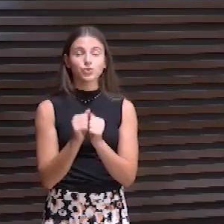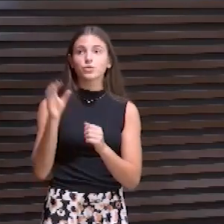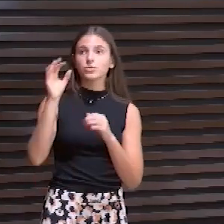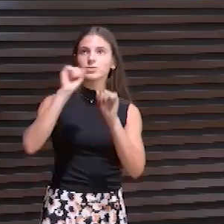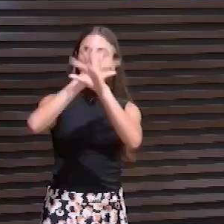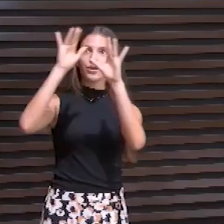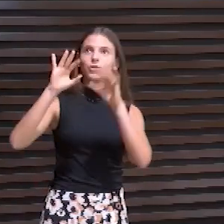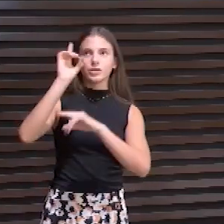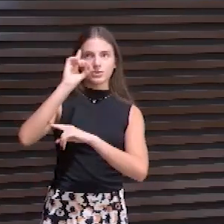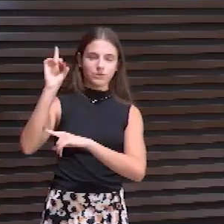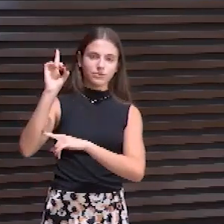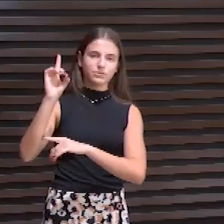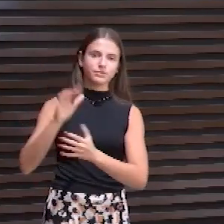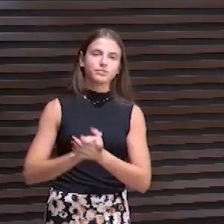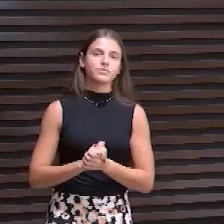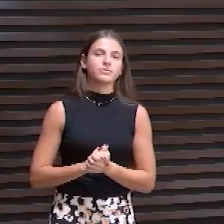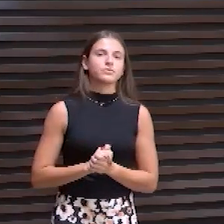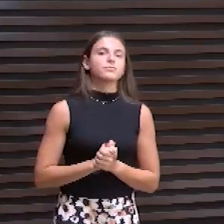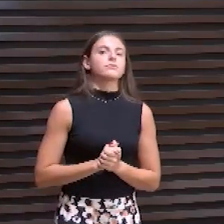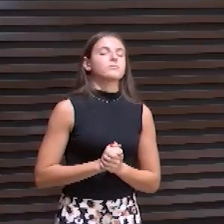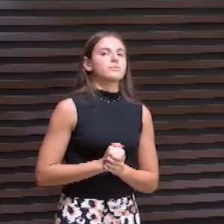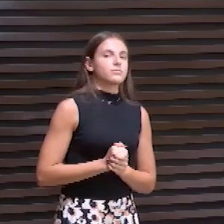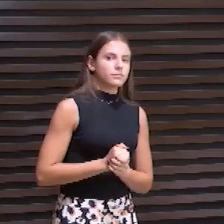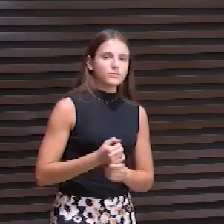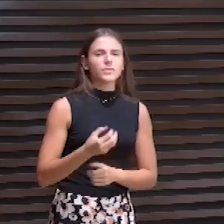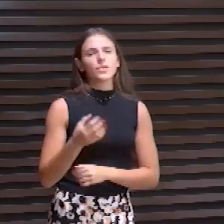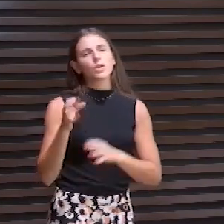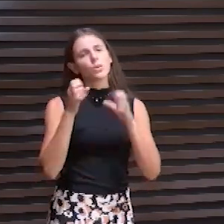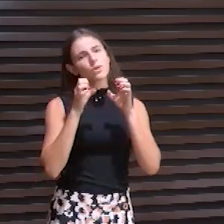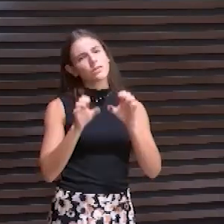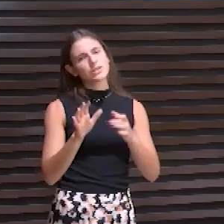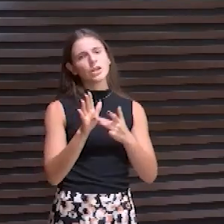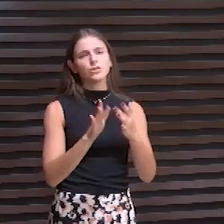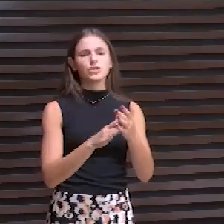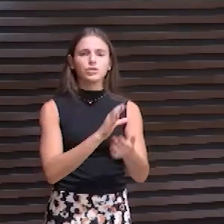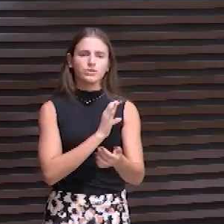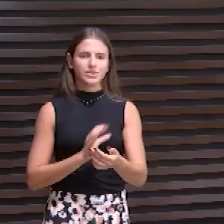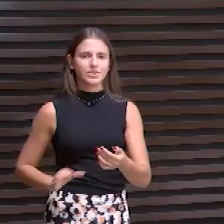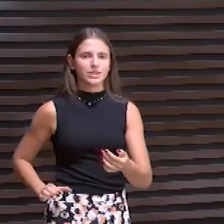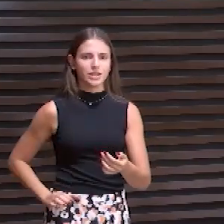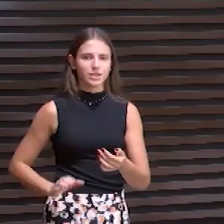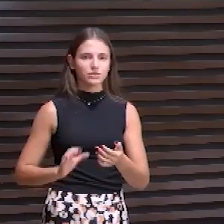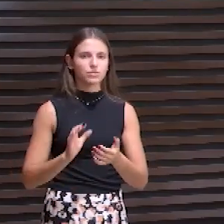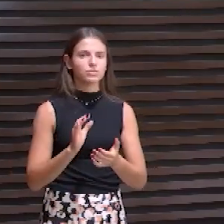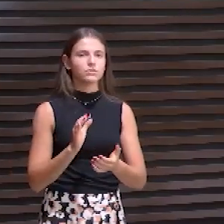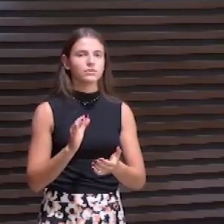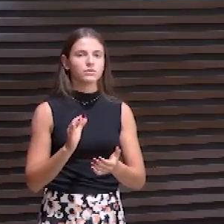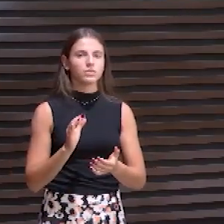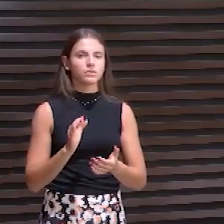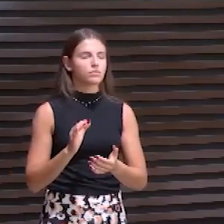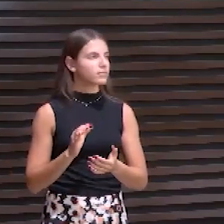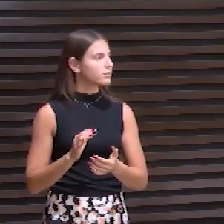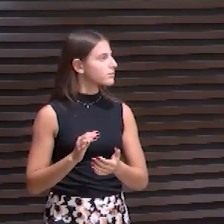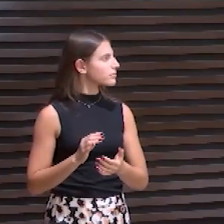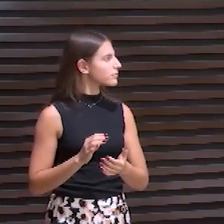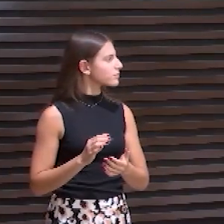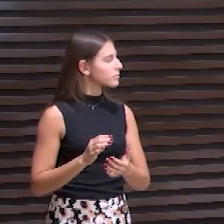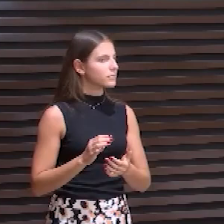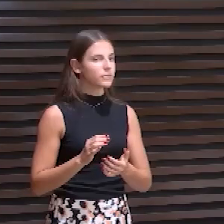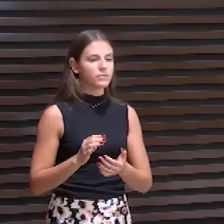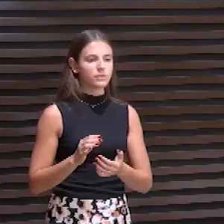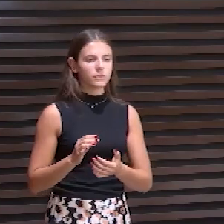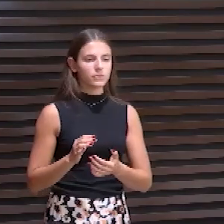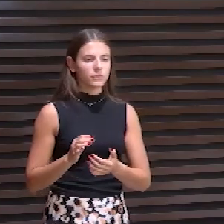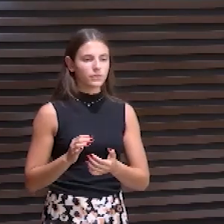Meus irmãos, e o Evangelho, Jesus Cristo nos deu uma vida nova nele. E o que nós temos feito com